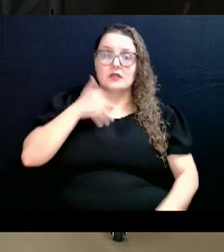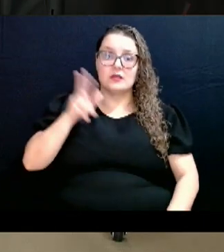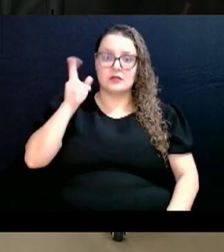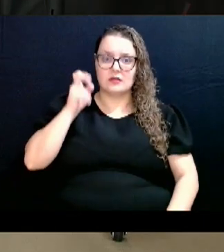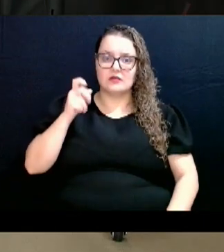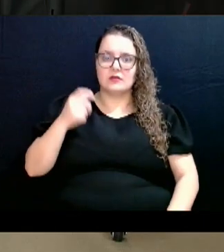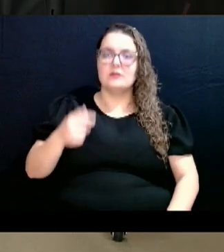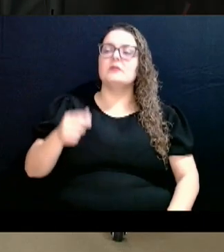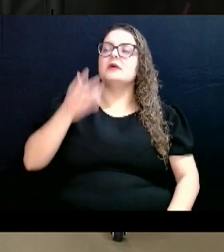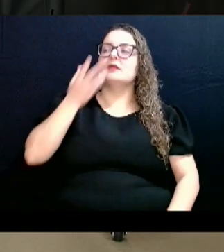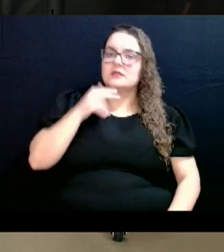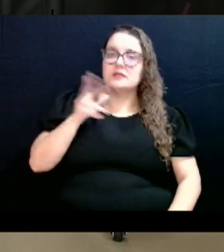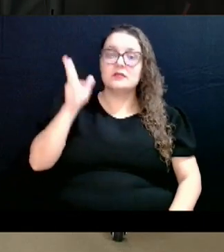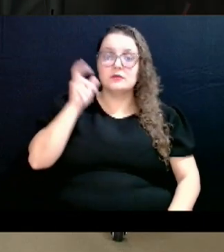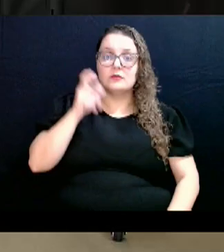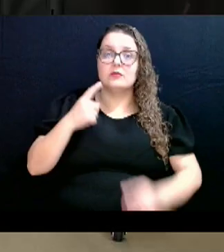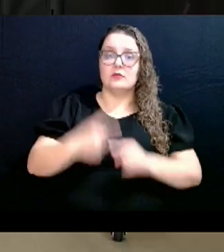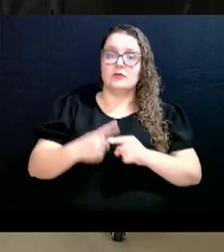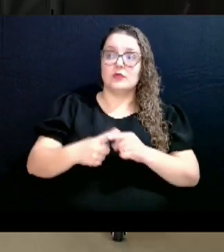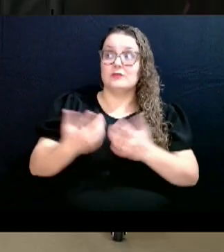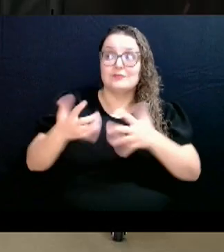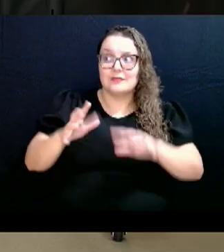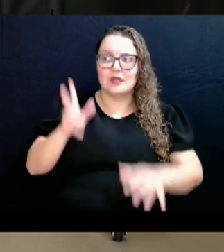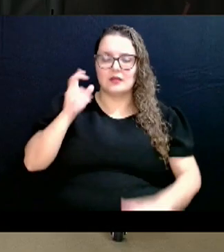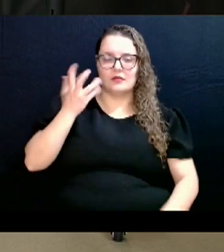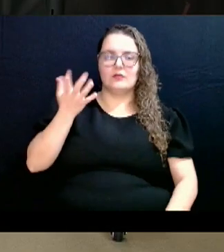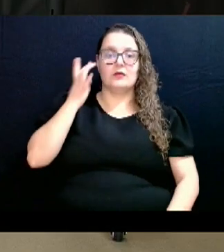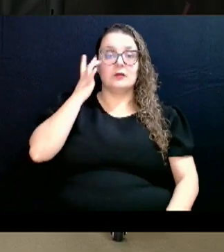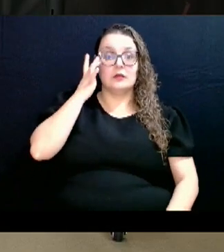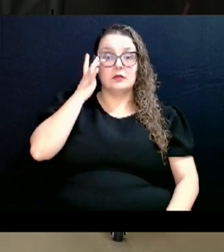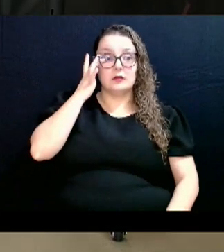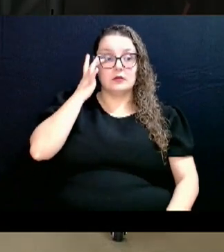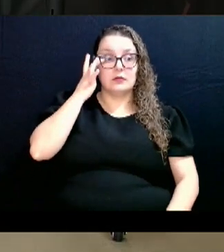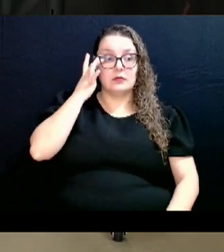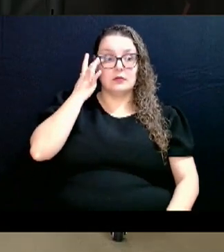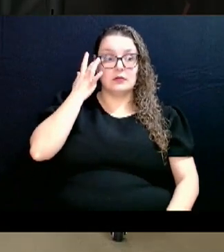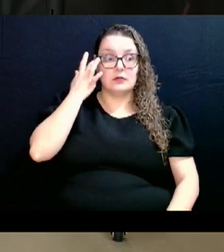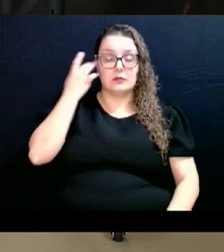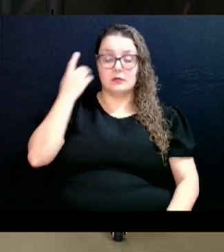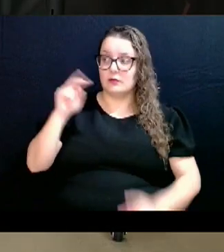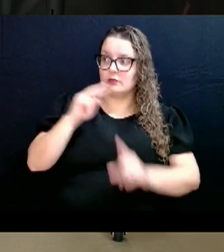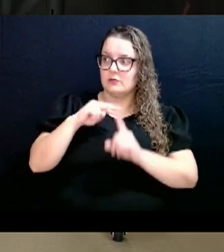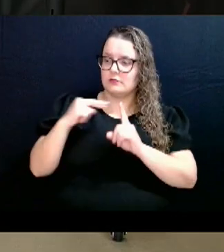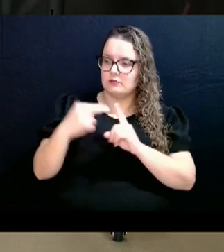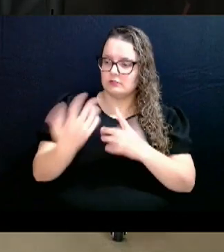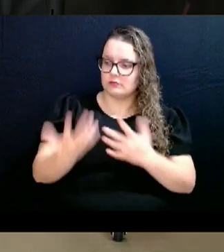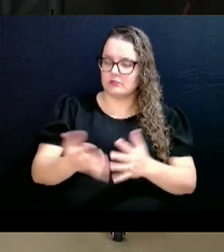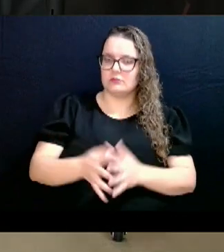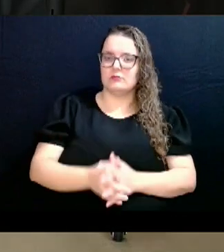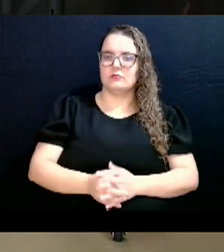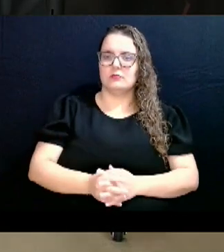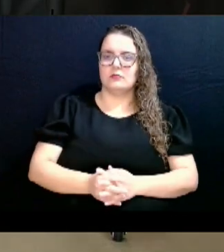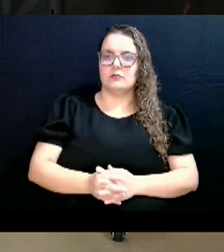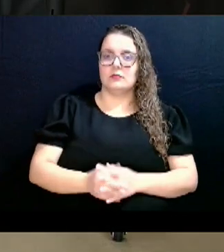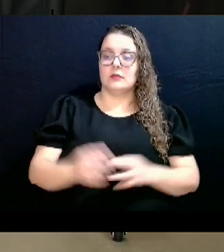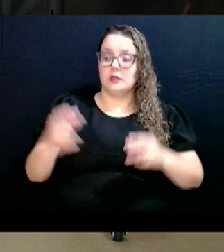justamente porque você não quer que ouve. Então, no seu ponto de vista, na sua análise